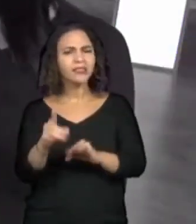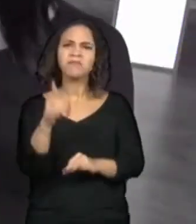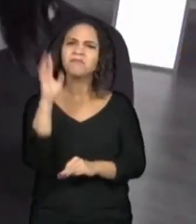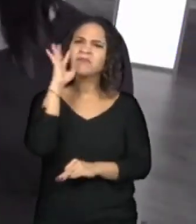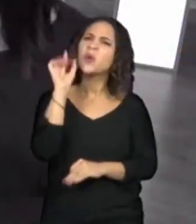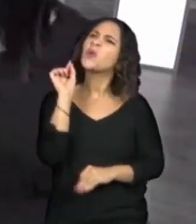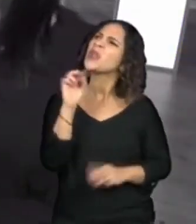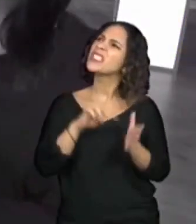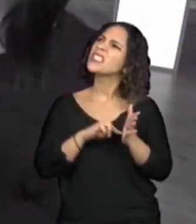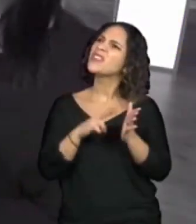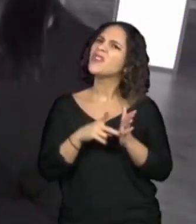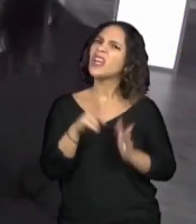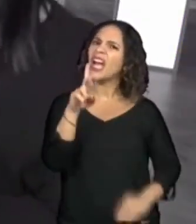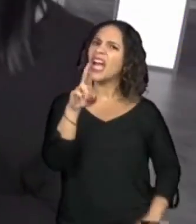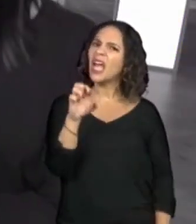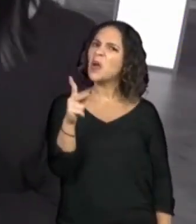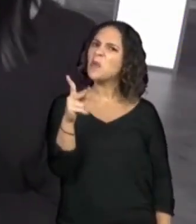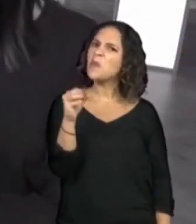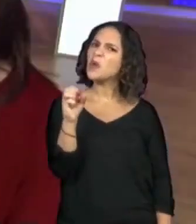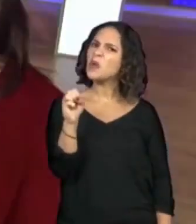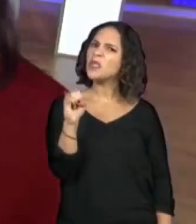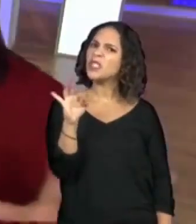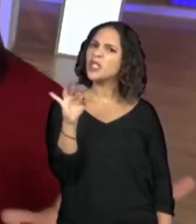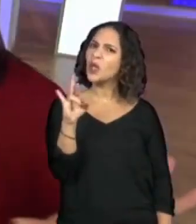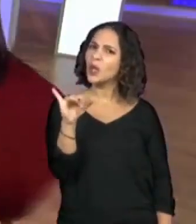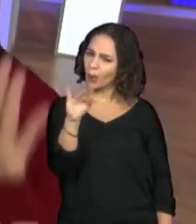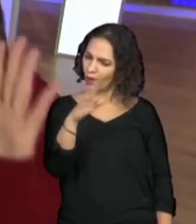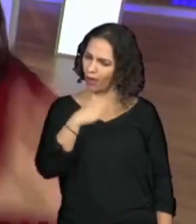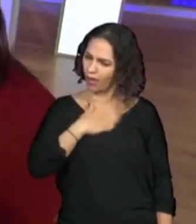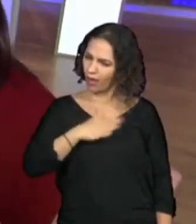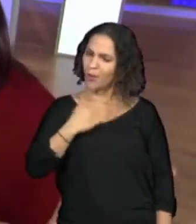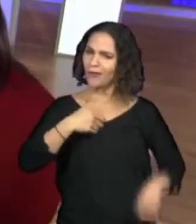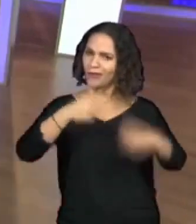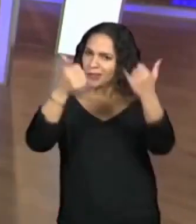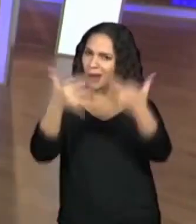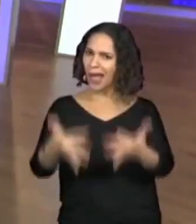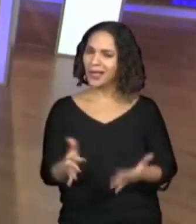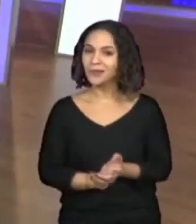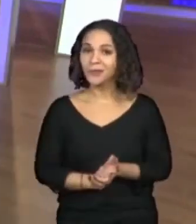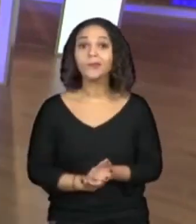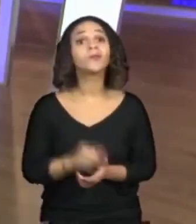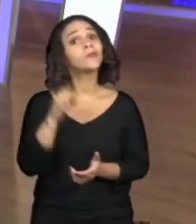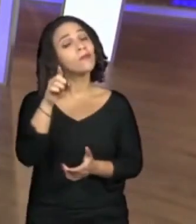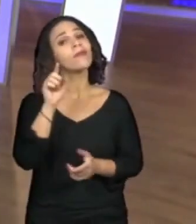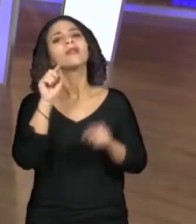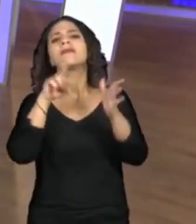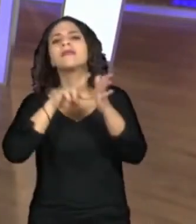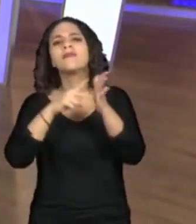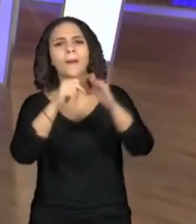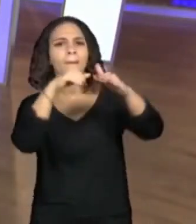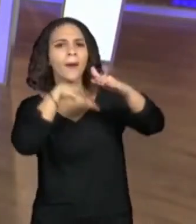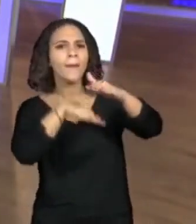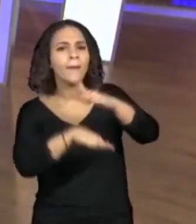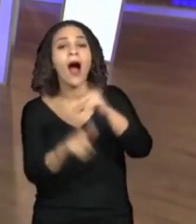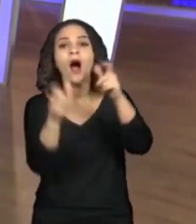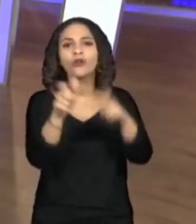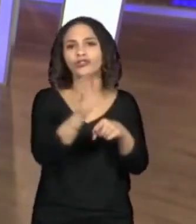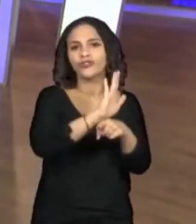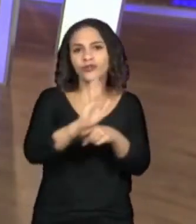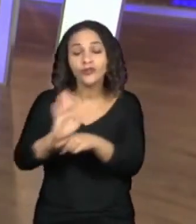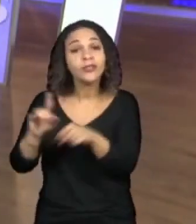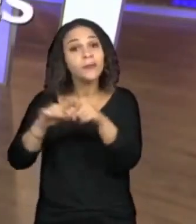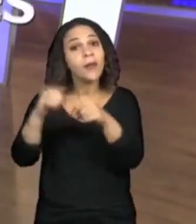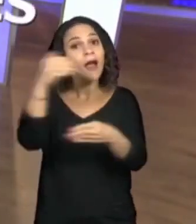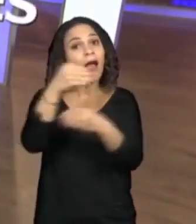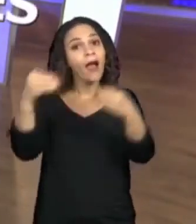estar se perguntando o que é mesmo repositório? Calma, eu já te explico. Repositório é onde ficam guardados os vídeos das aulas